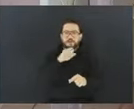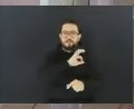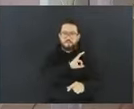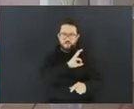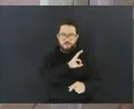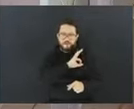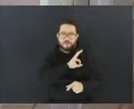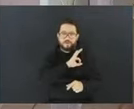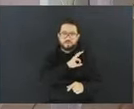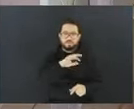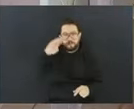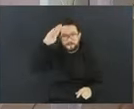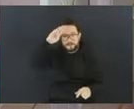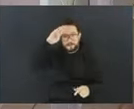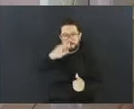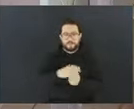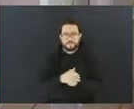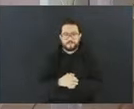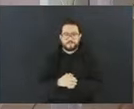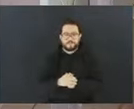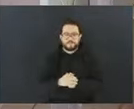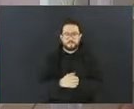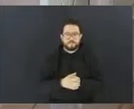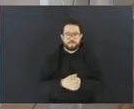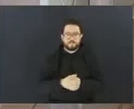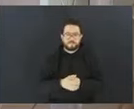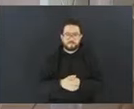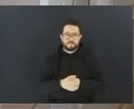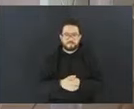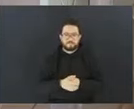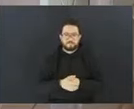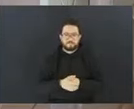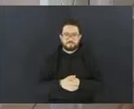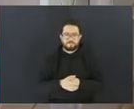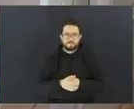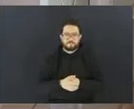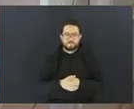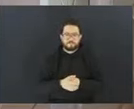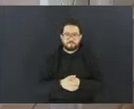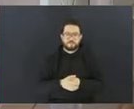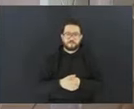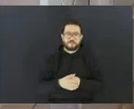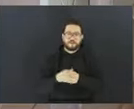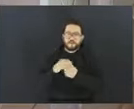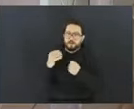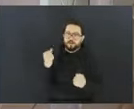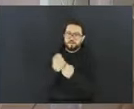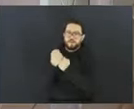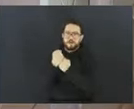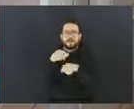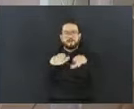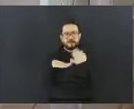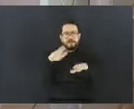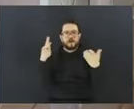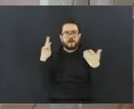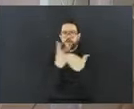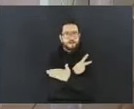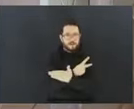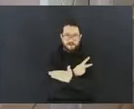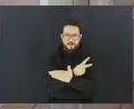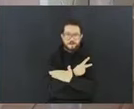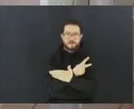dessas aglomerações, com os seus reflexos na segurança pública e também com a perturbação do sossego que acontece nos diferentes bairros, nas